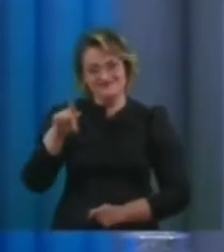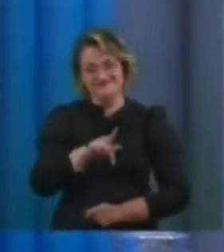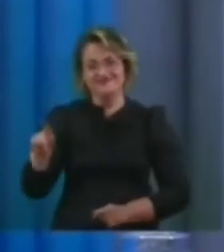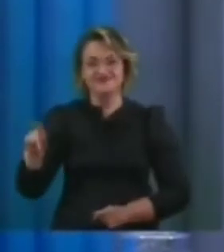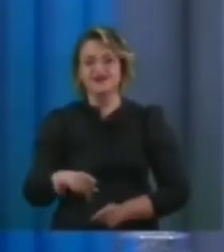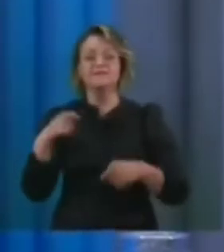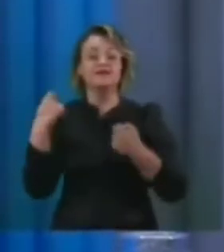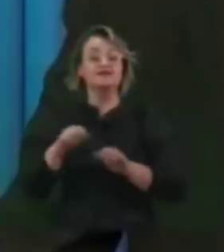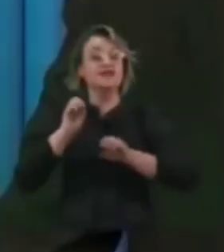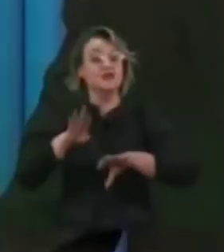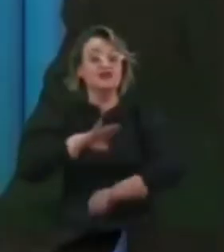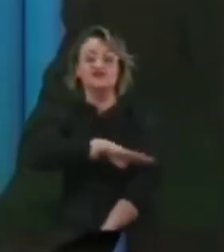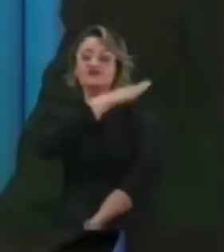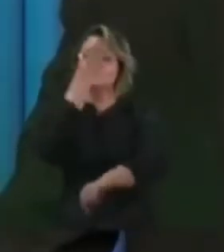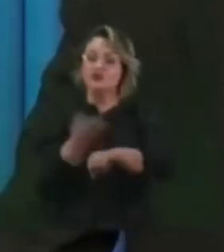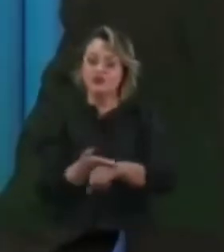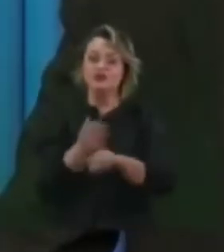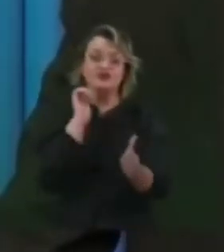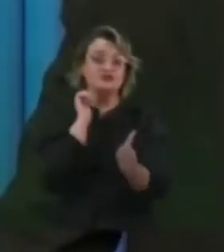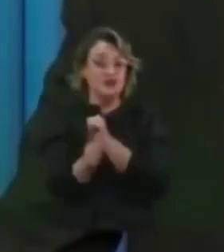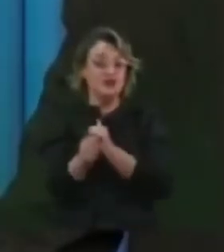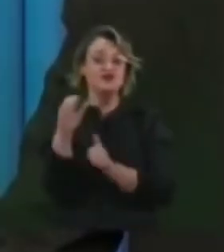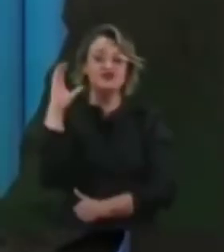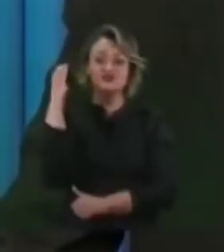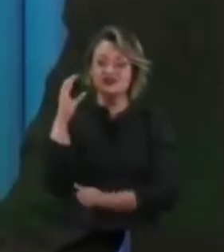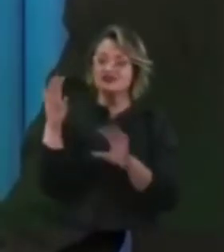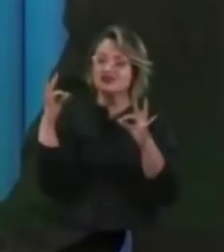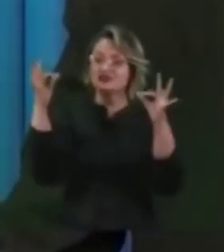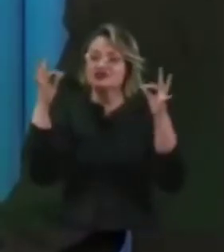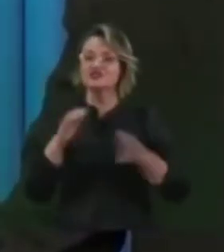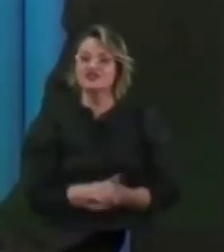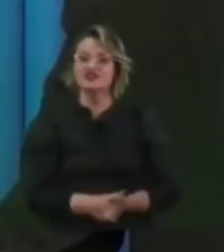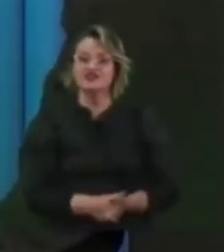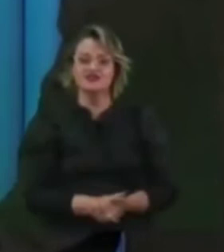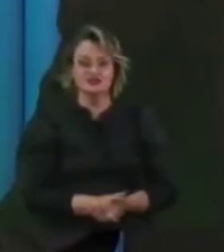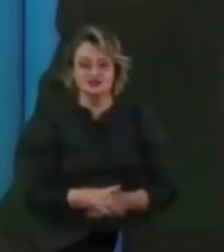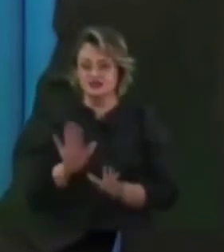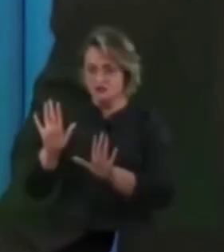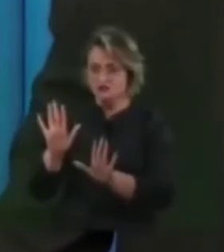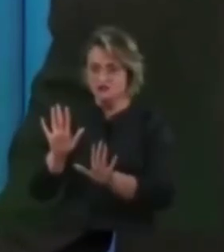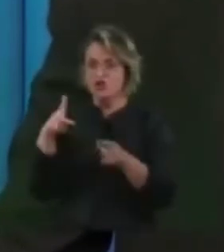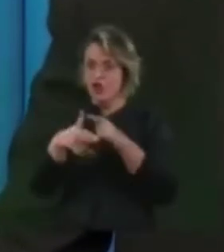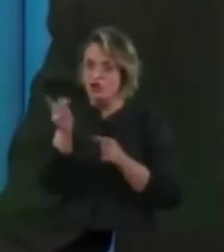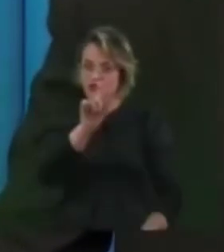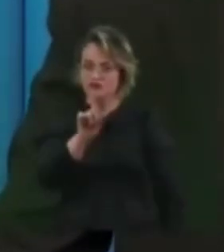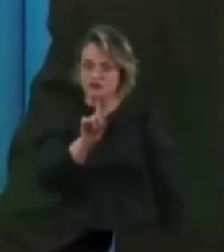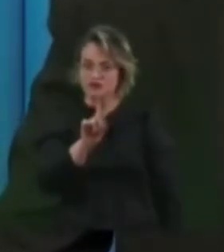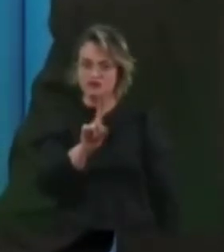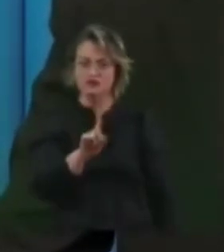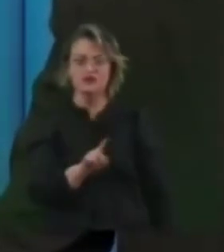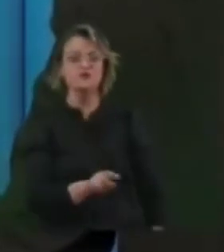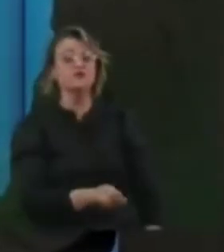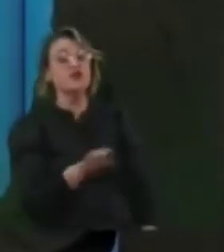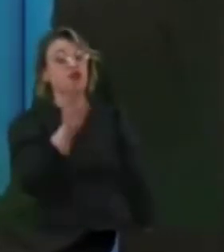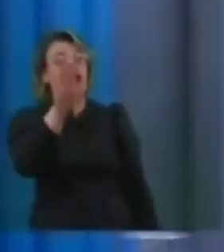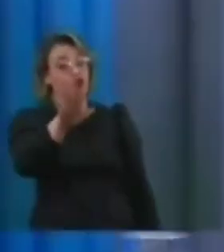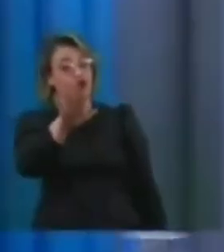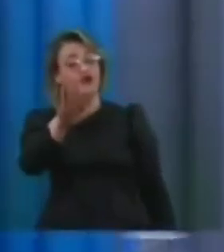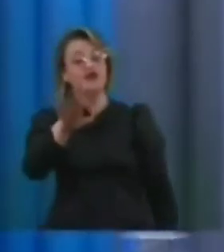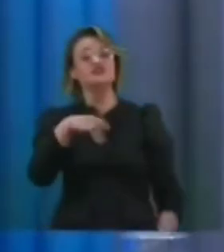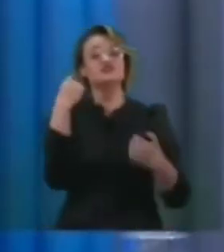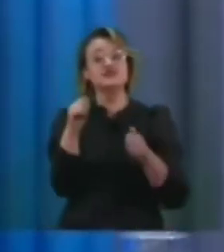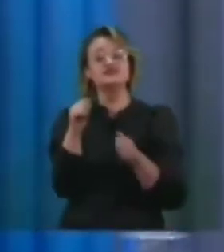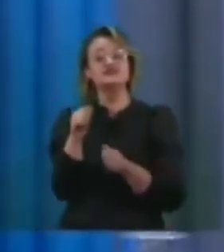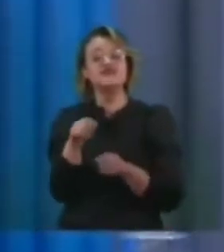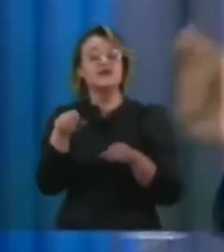precisa de educação integral. Esporte, ciência, tecnologia. Agora o senhor é um Dá conservador? licença que eu estou Por falando. favor, candidato, A outra vamos ouvir. coisa é que a gente também precisa, Coronel Moreno, é de